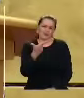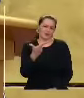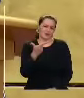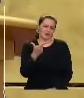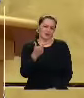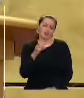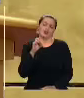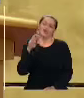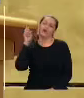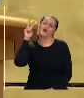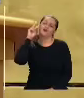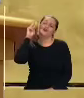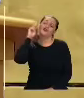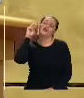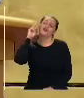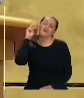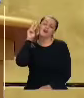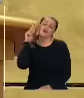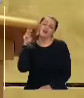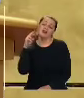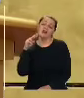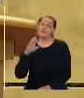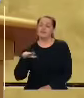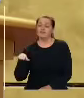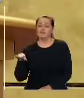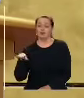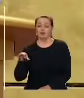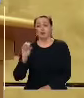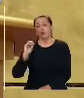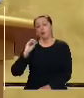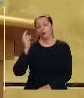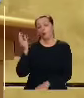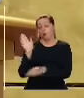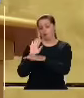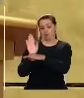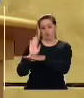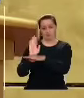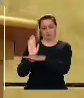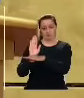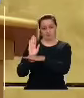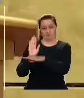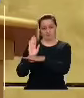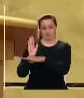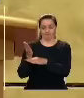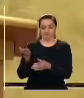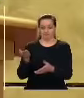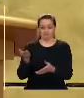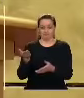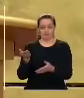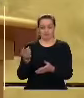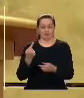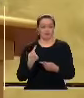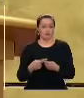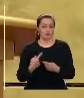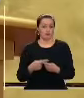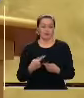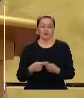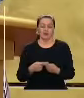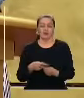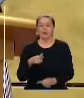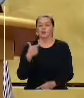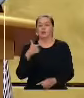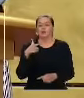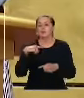fada ou nos filmes de Hollywood. Porque não existe o